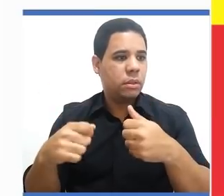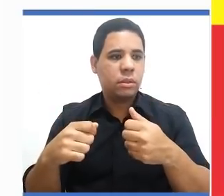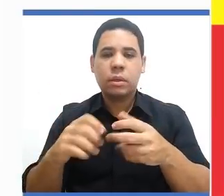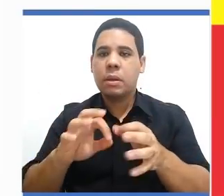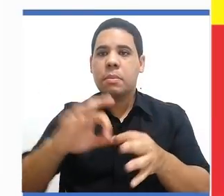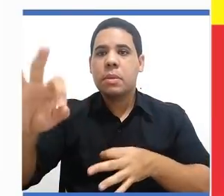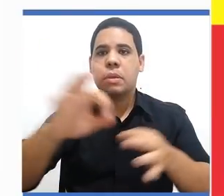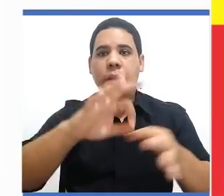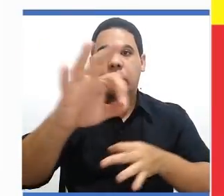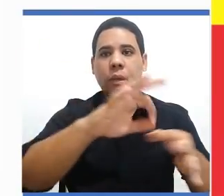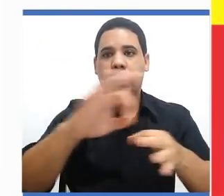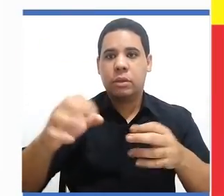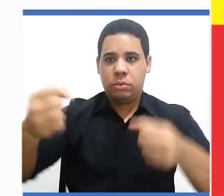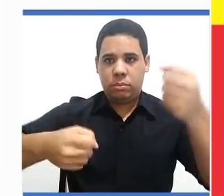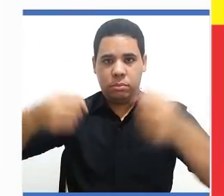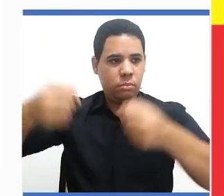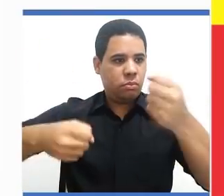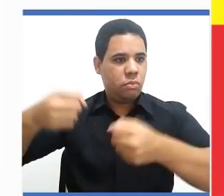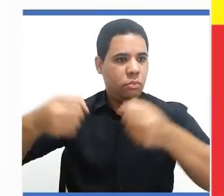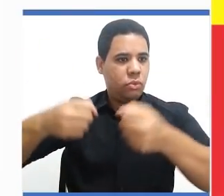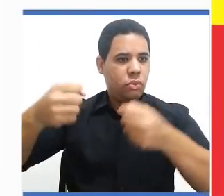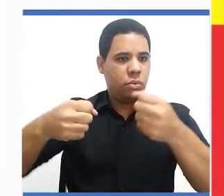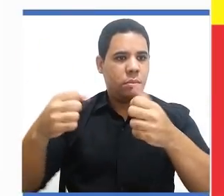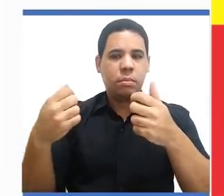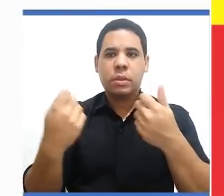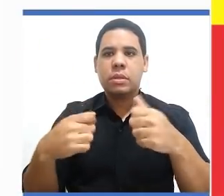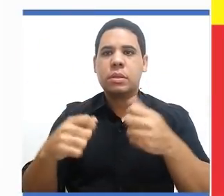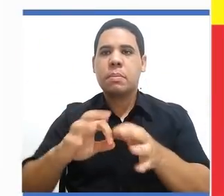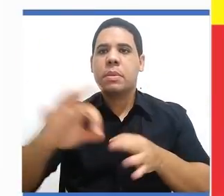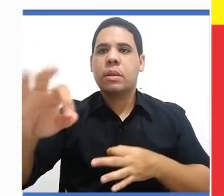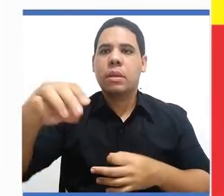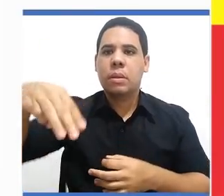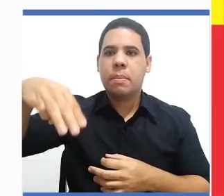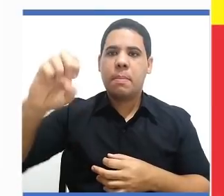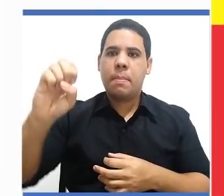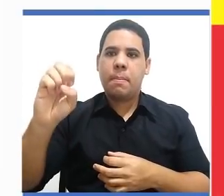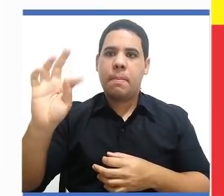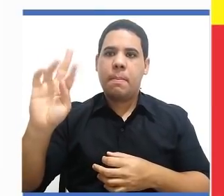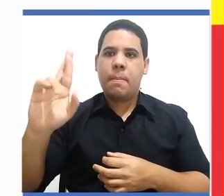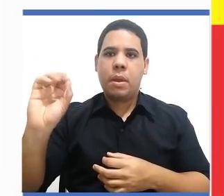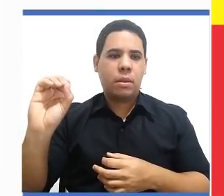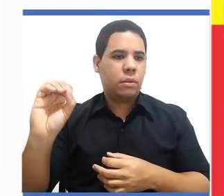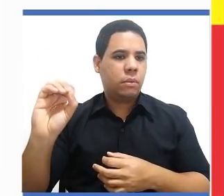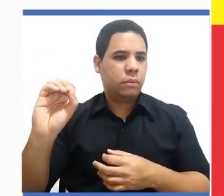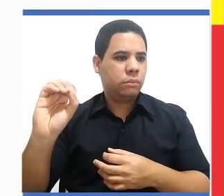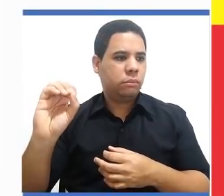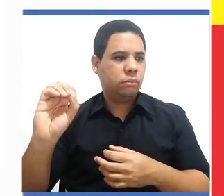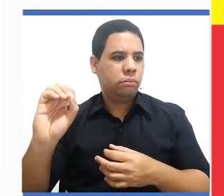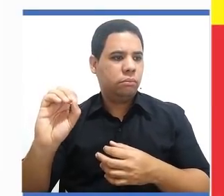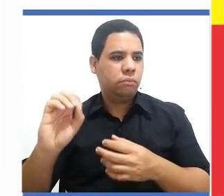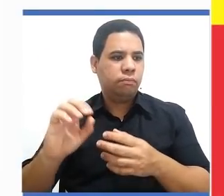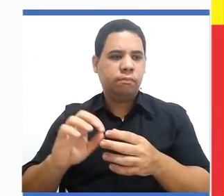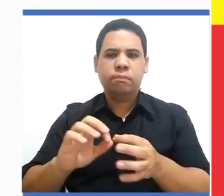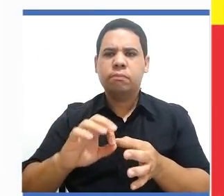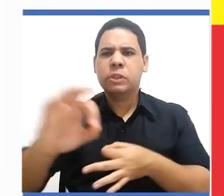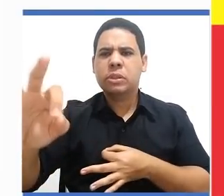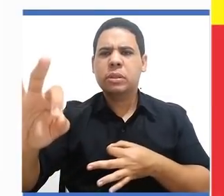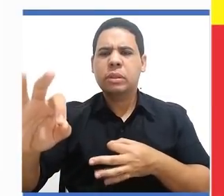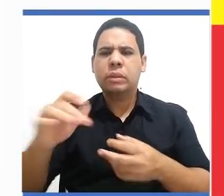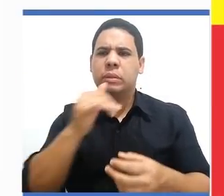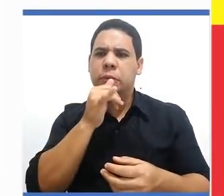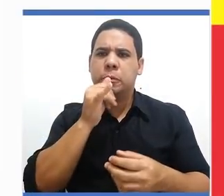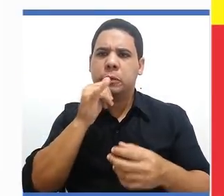medidas realizadas em um carro sejam obtidas em metro. A distância A entre